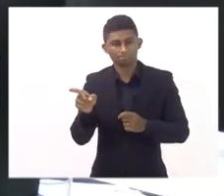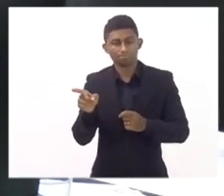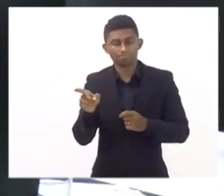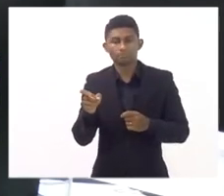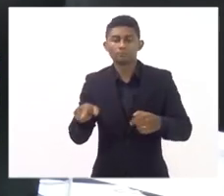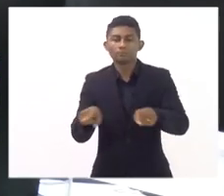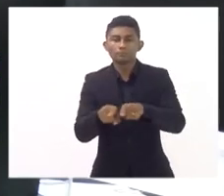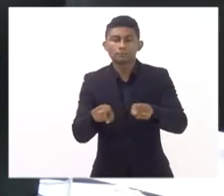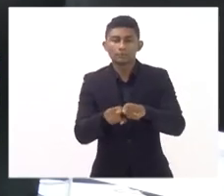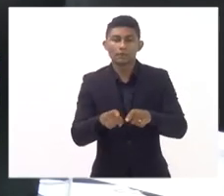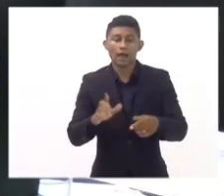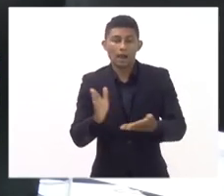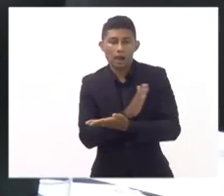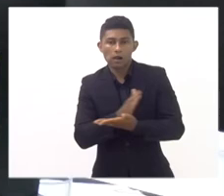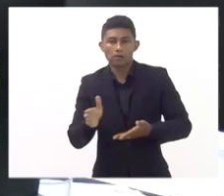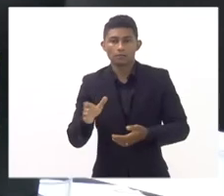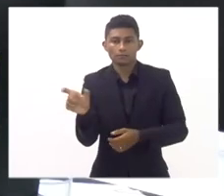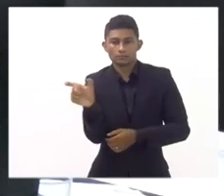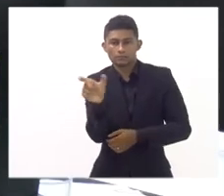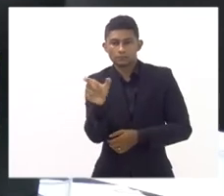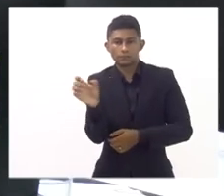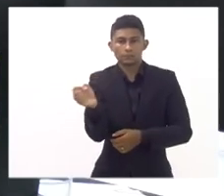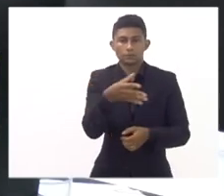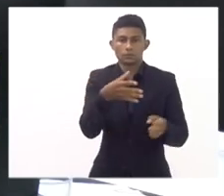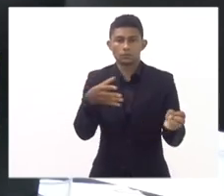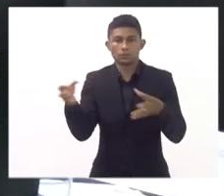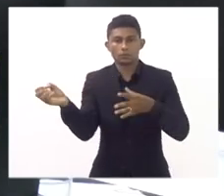emissão de novos cartões, né, com a incorporação